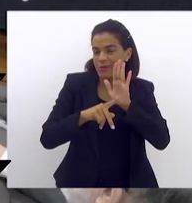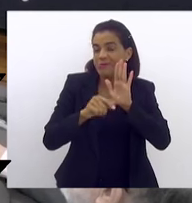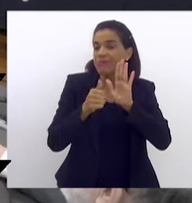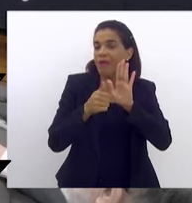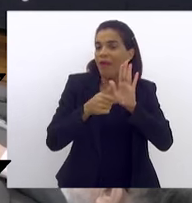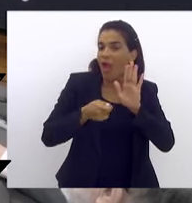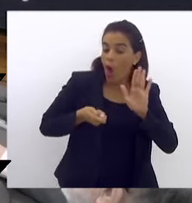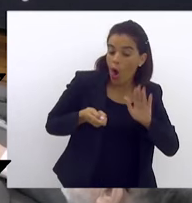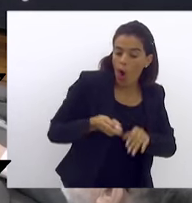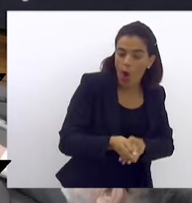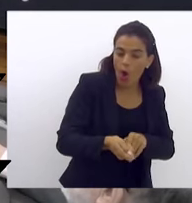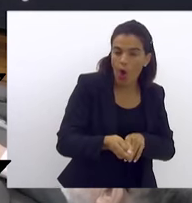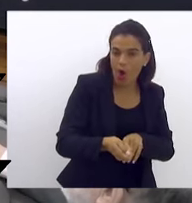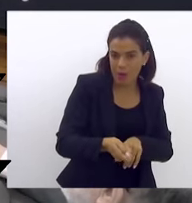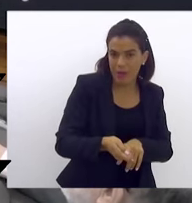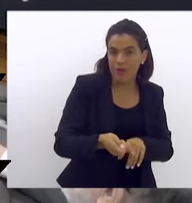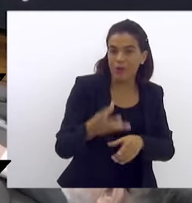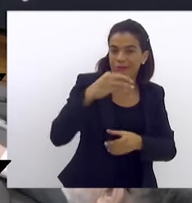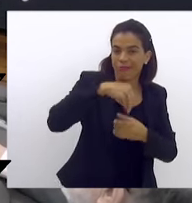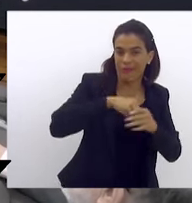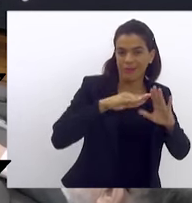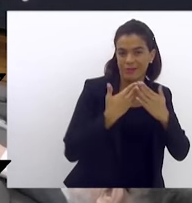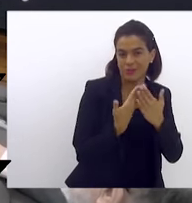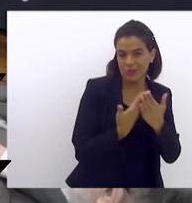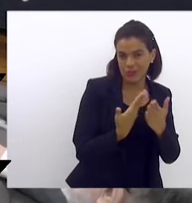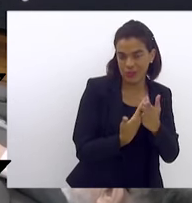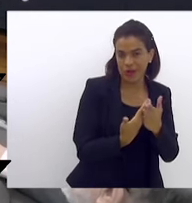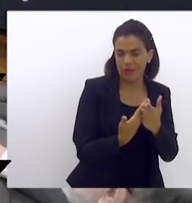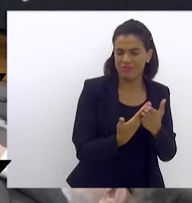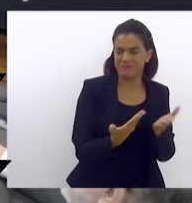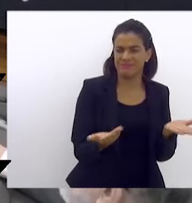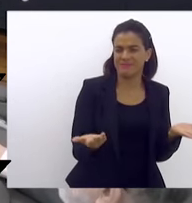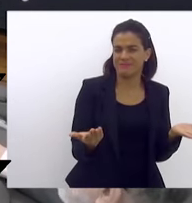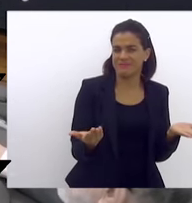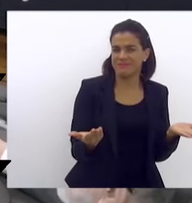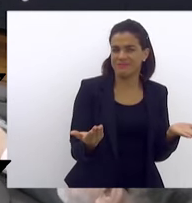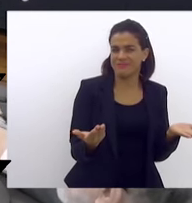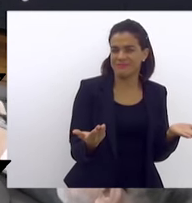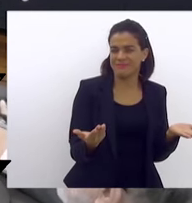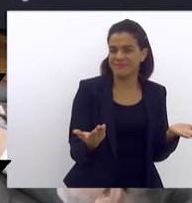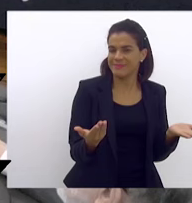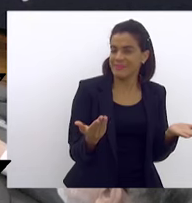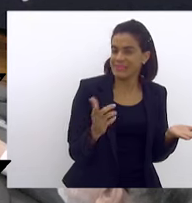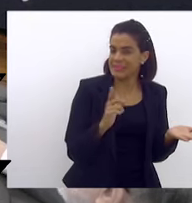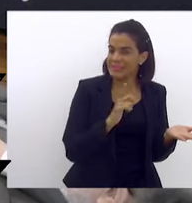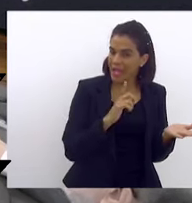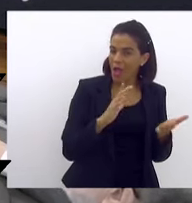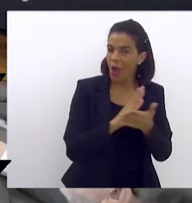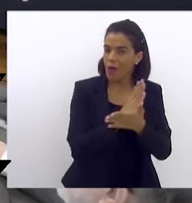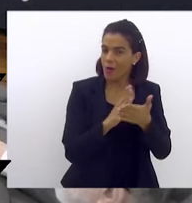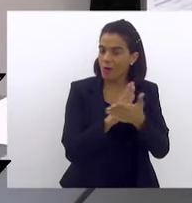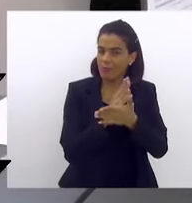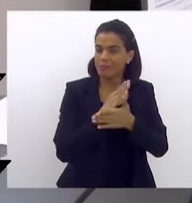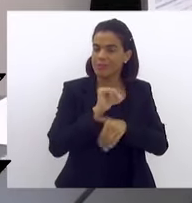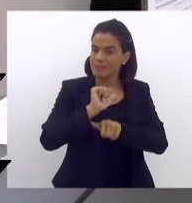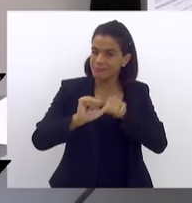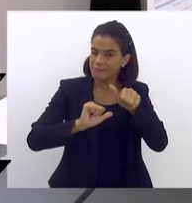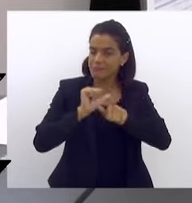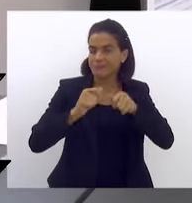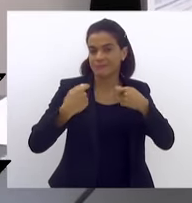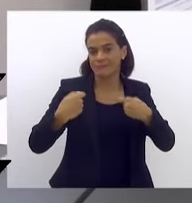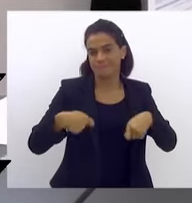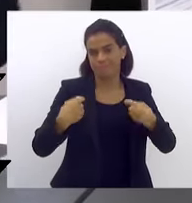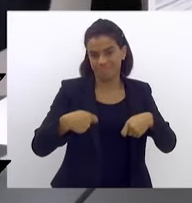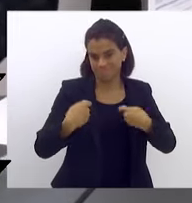obrigatória a presença no recinto escolar durante todo o horário enfim existe algumas correções que aí teria que corregir isso